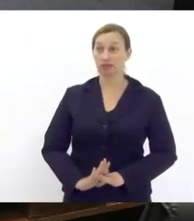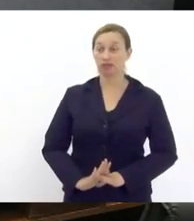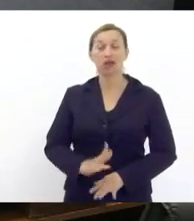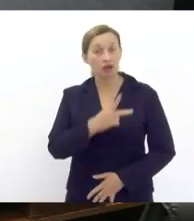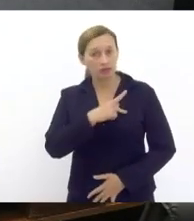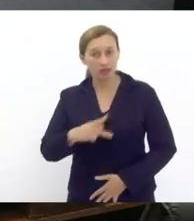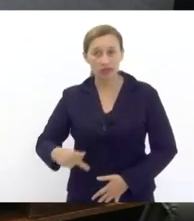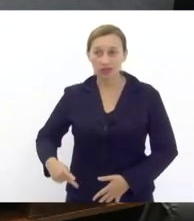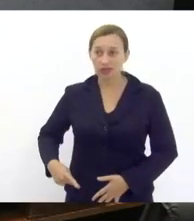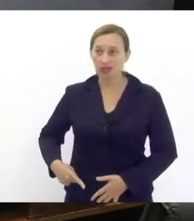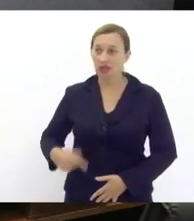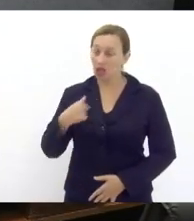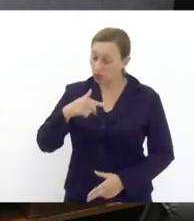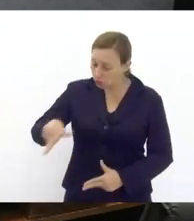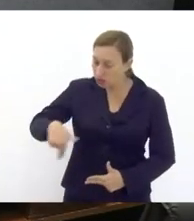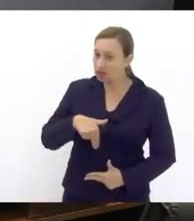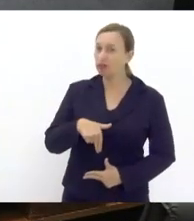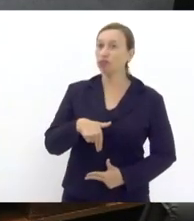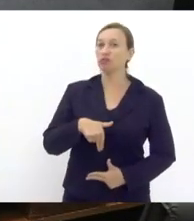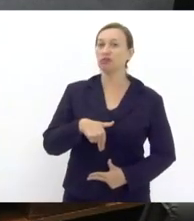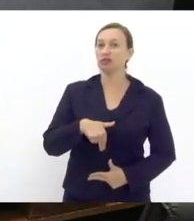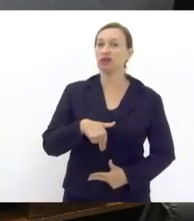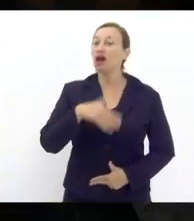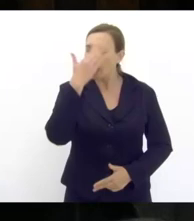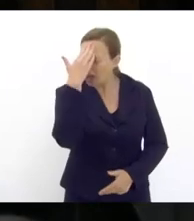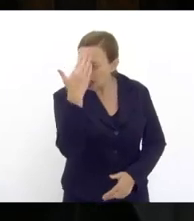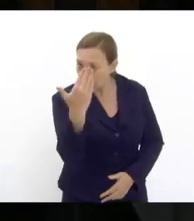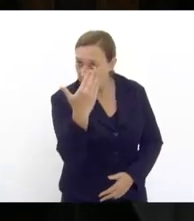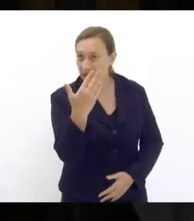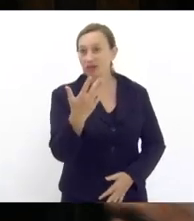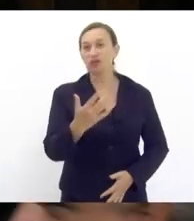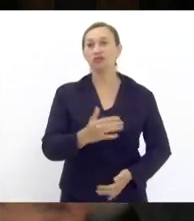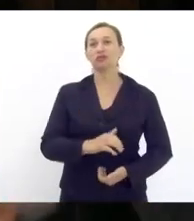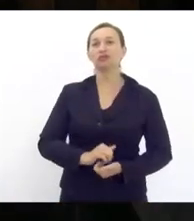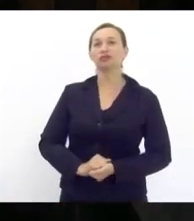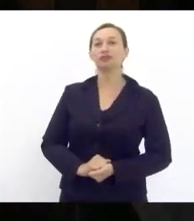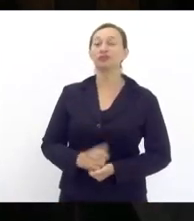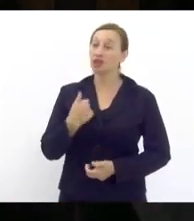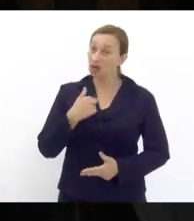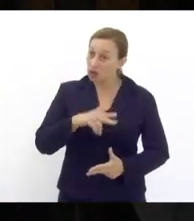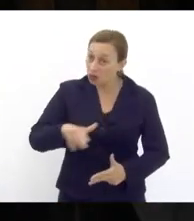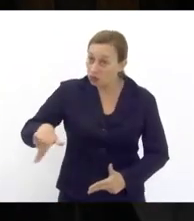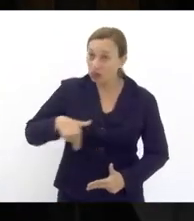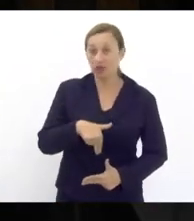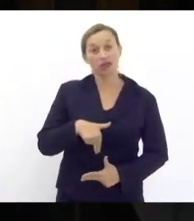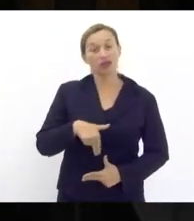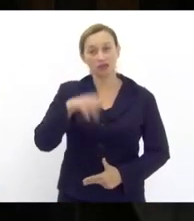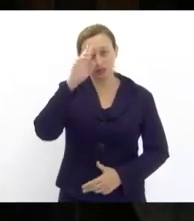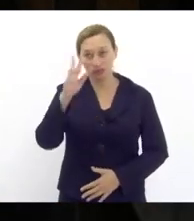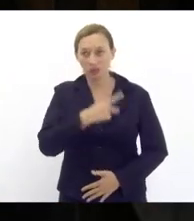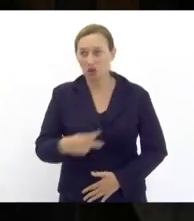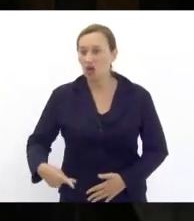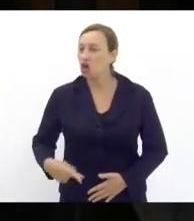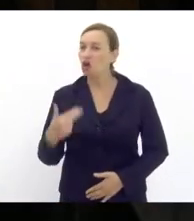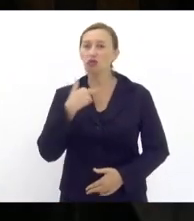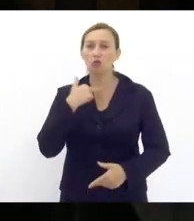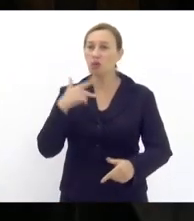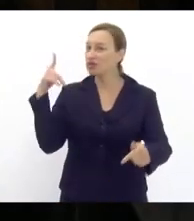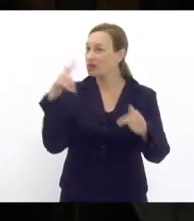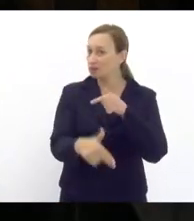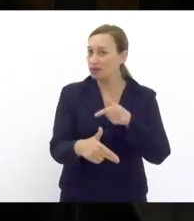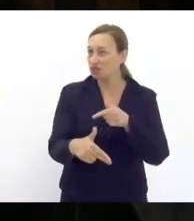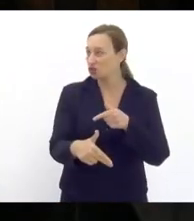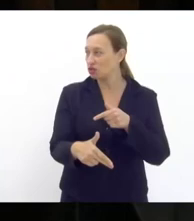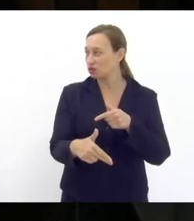Presidente, eu estou na tribuna, senhor presidente. Agradeço a condição de Vossa Excelência. Eu estou na tribuna, presidente. Eu não posso ser interrompido por um